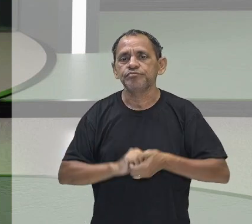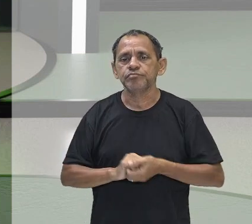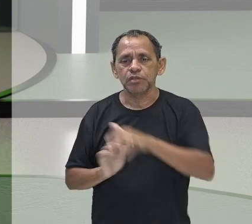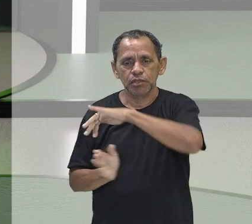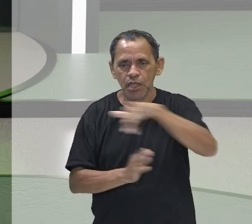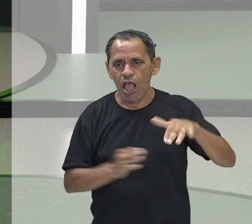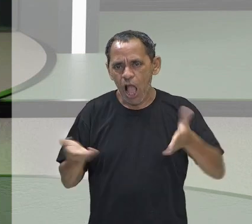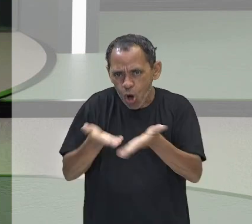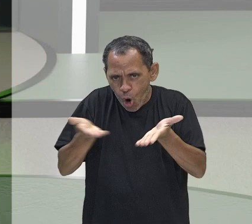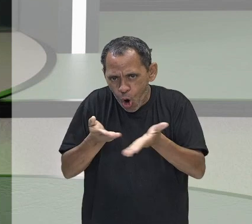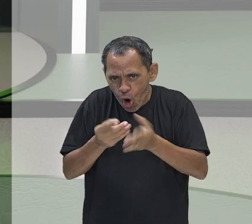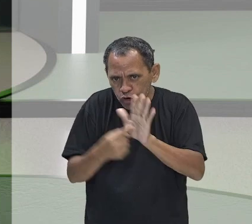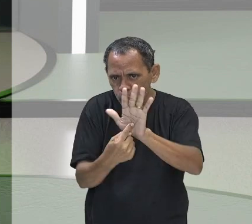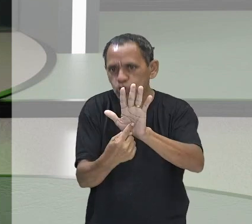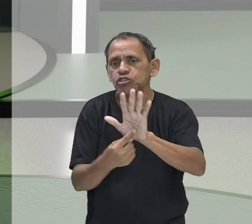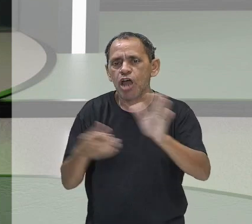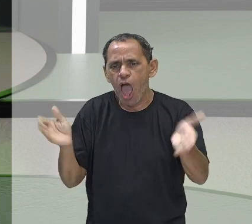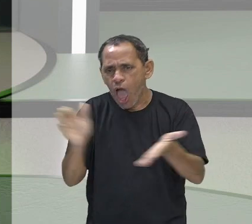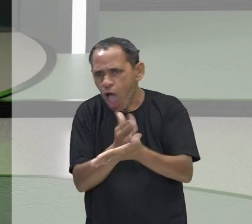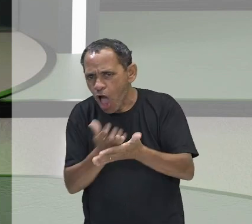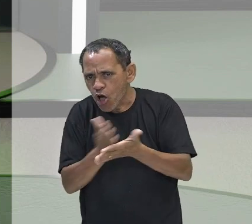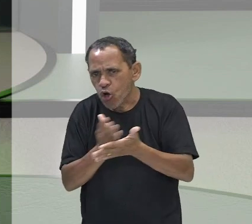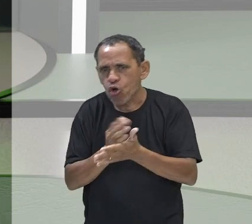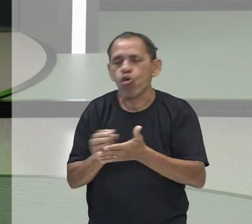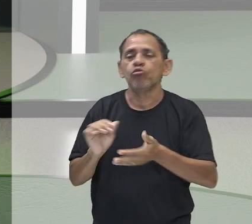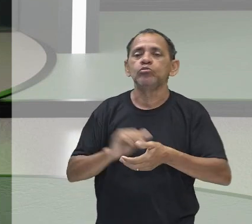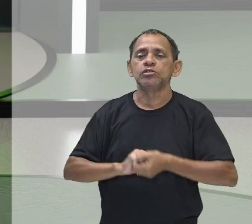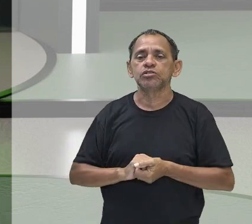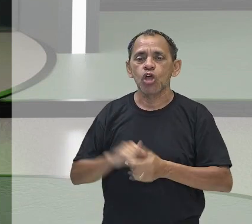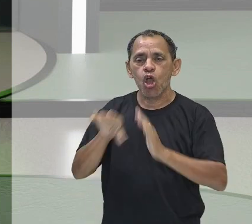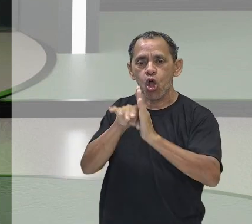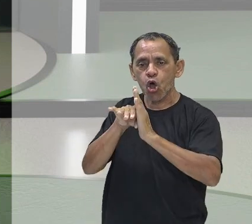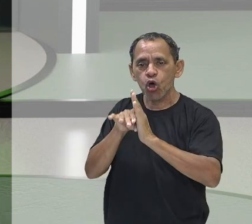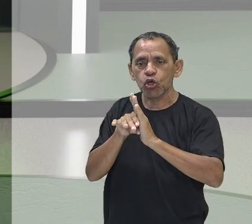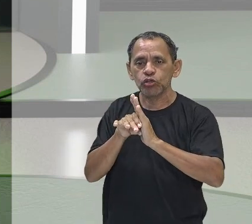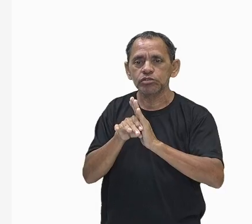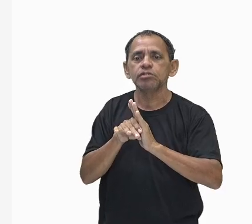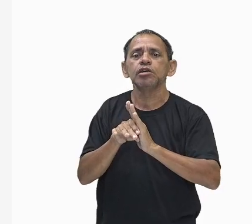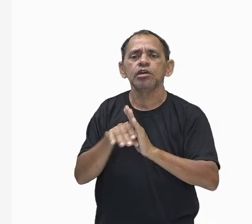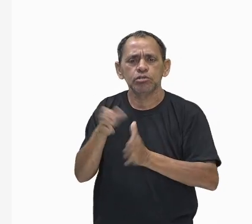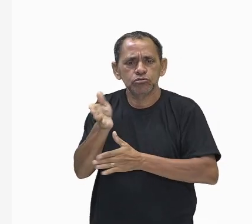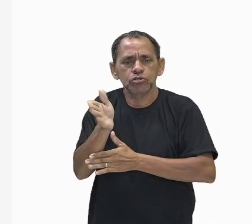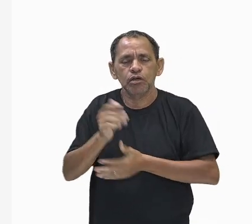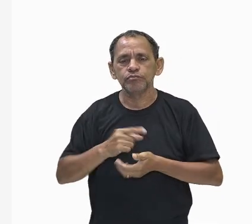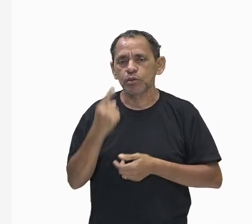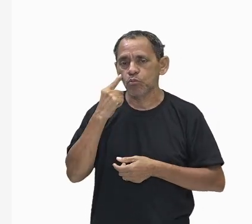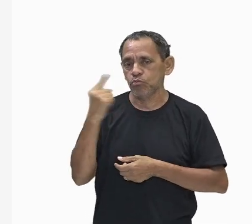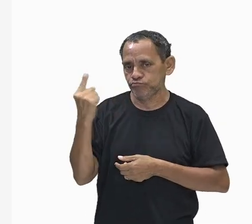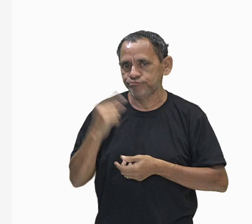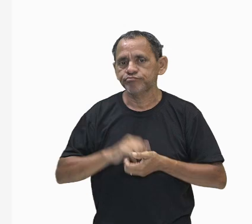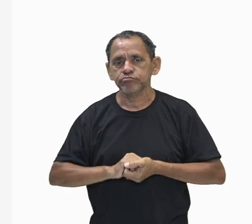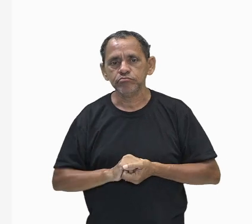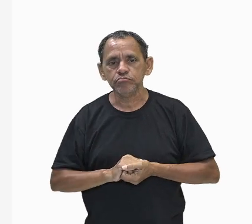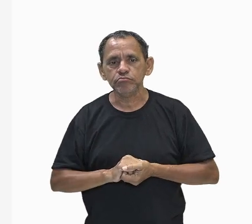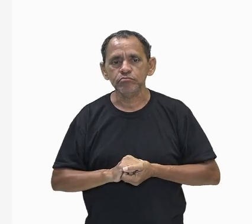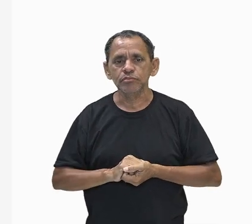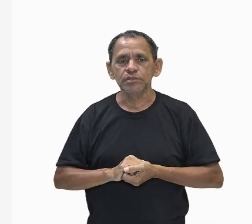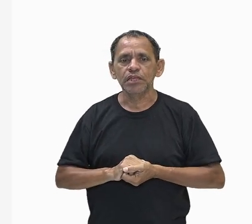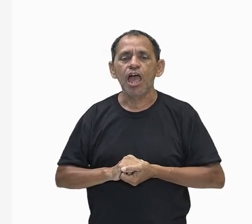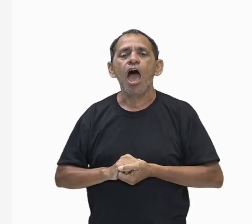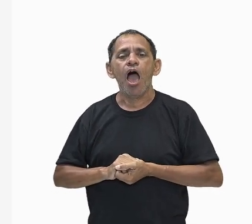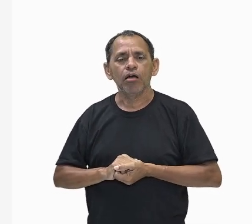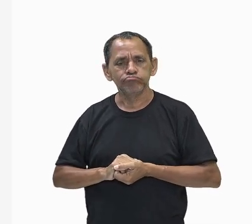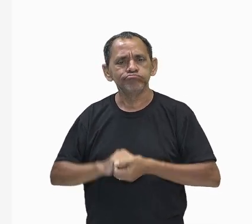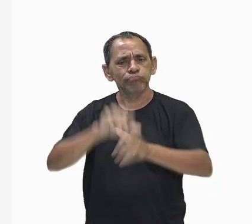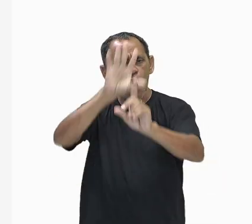da tecnologia para vocês, um conceito raiz que vai ser apresentado agora. É a clonagem.